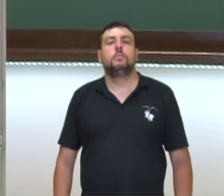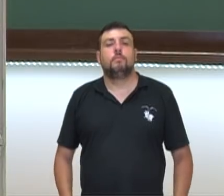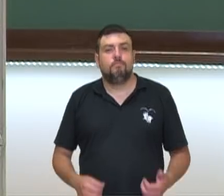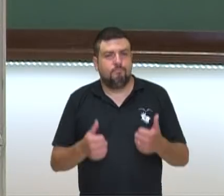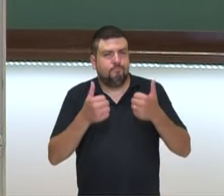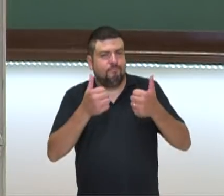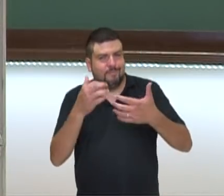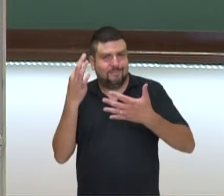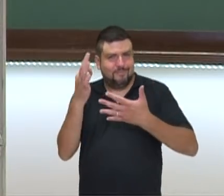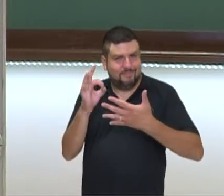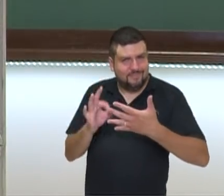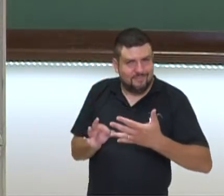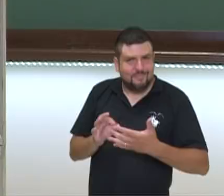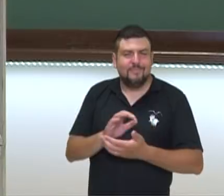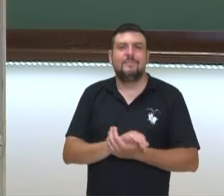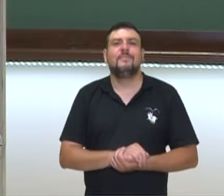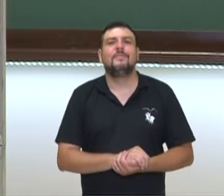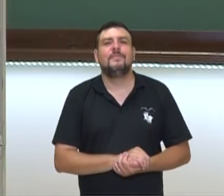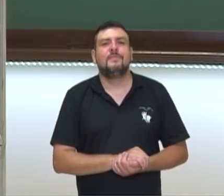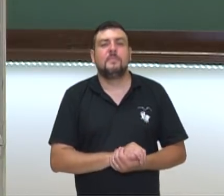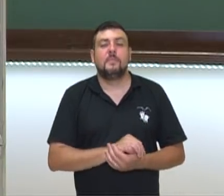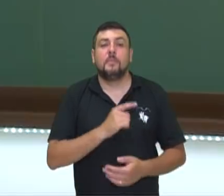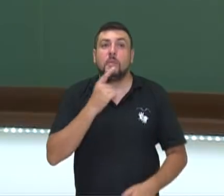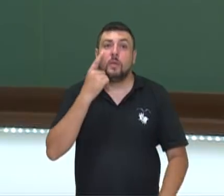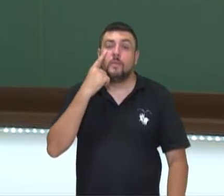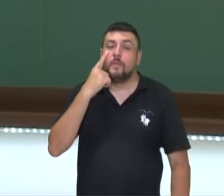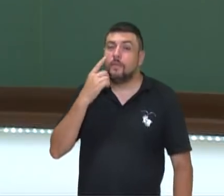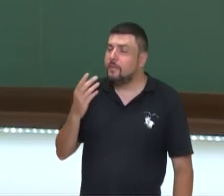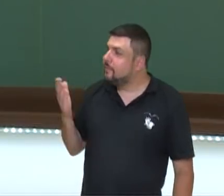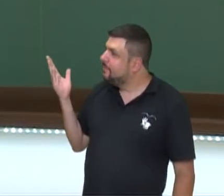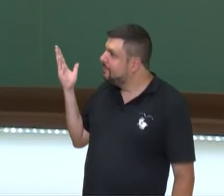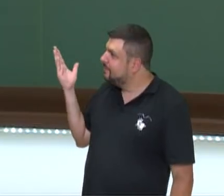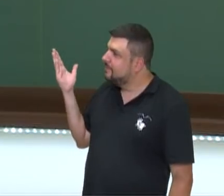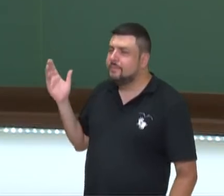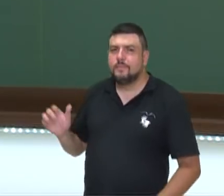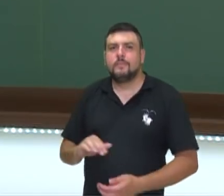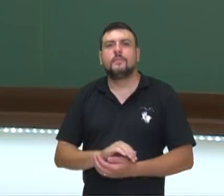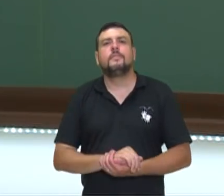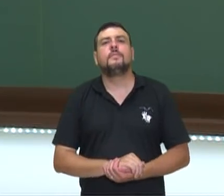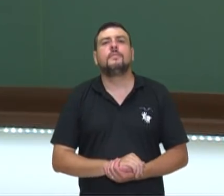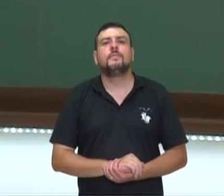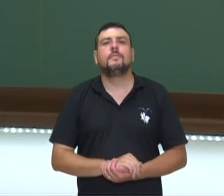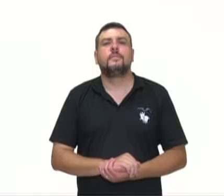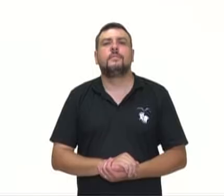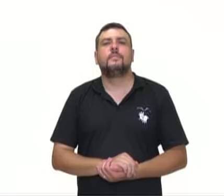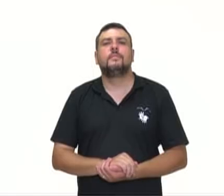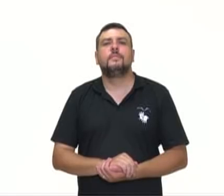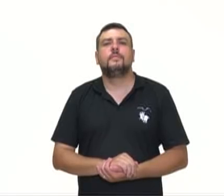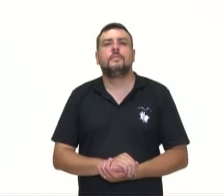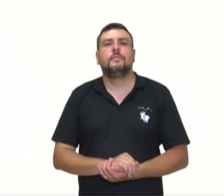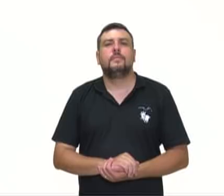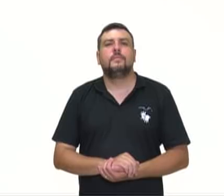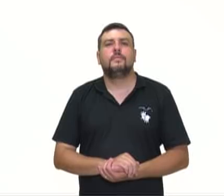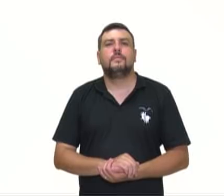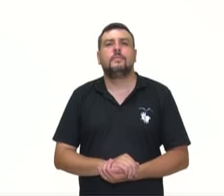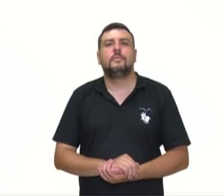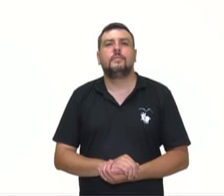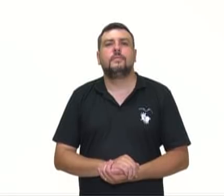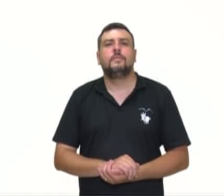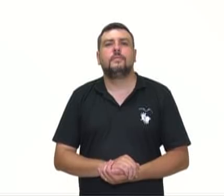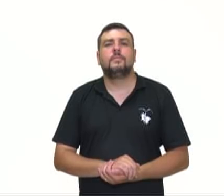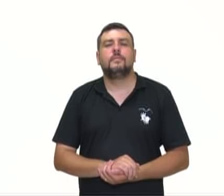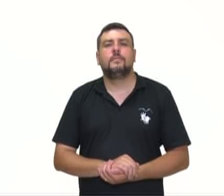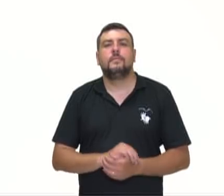Vamos corrigir? Let's check. Vamos ver aqui então, olha só. O texto é uma comic strip. Então